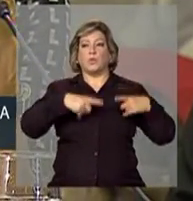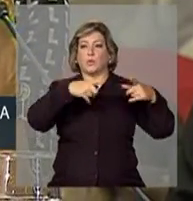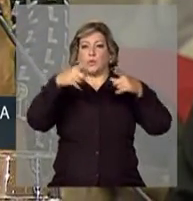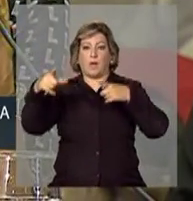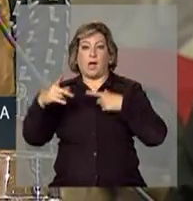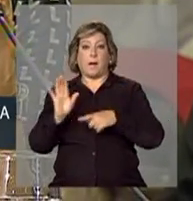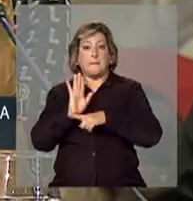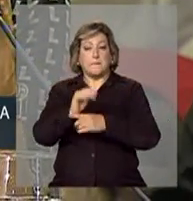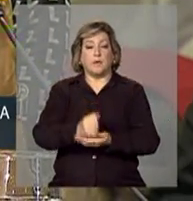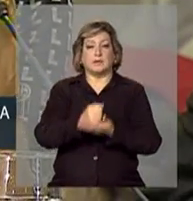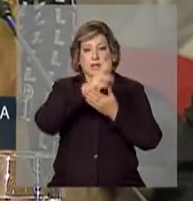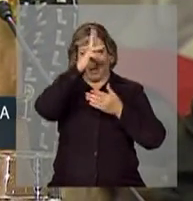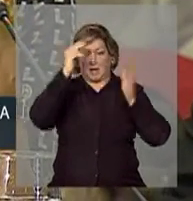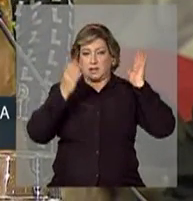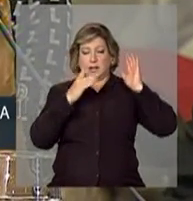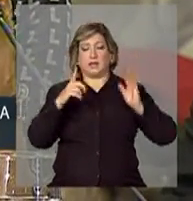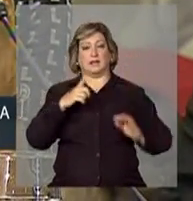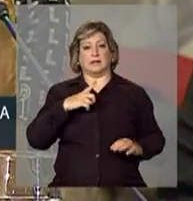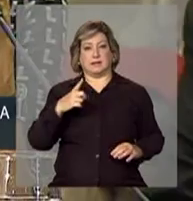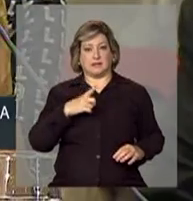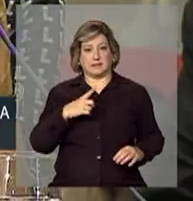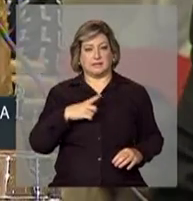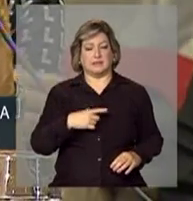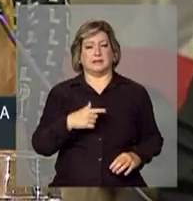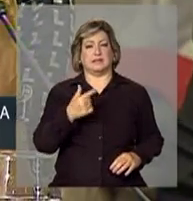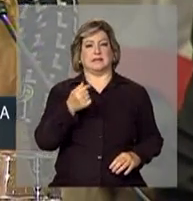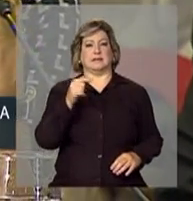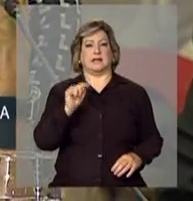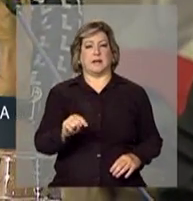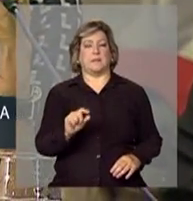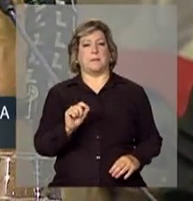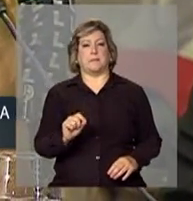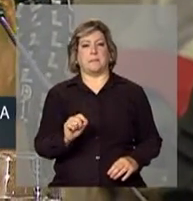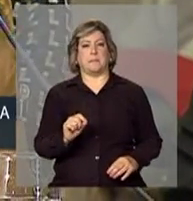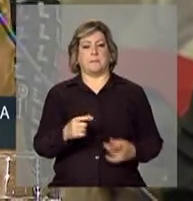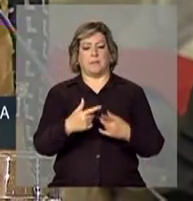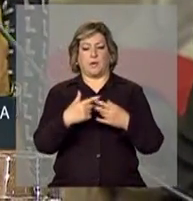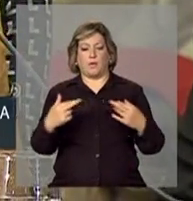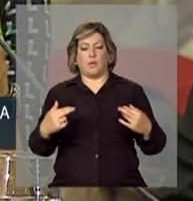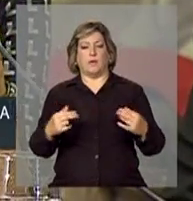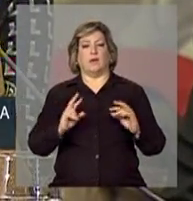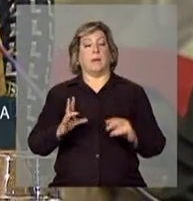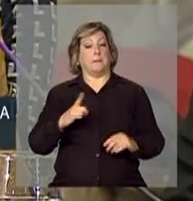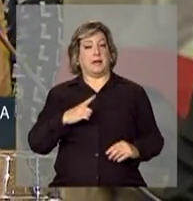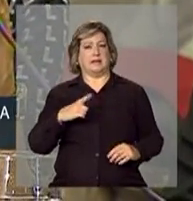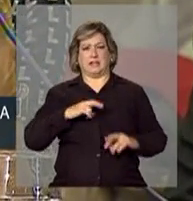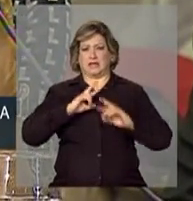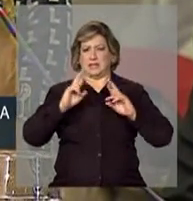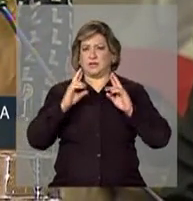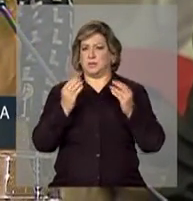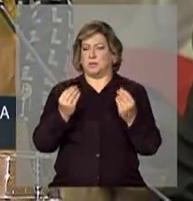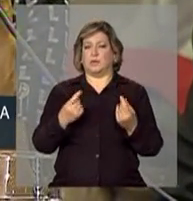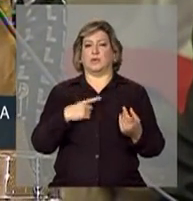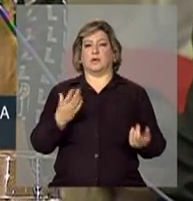colhendo, são 7 mil páginas, colhendo denúncias, mas mistura tudo, corrupção, que não é o nosso